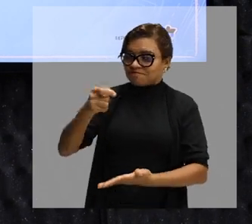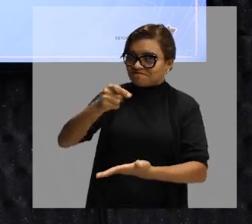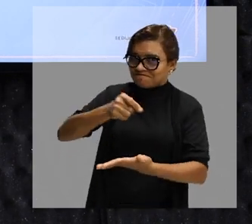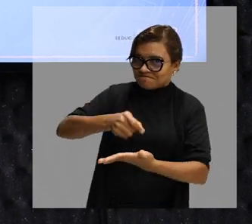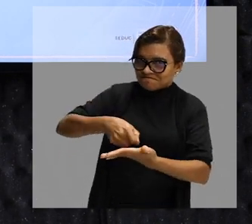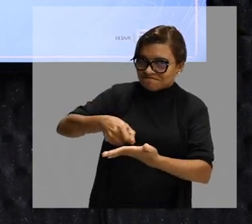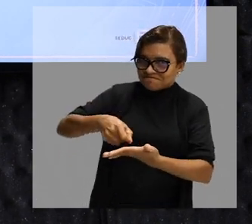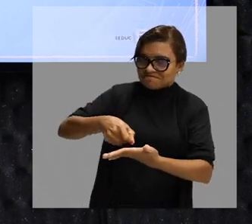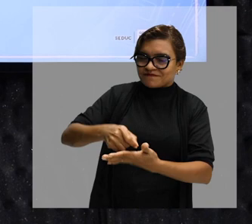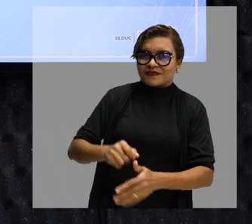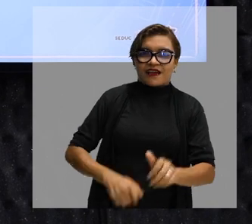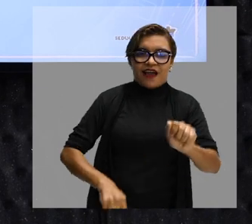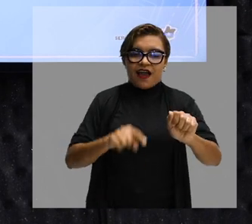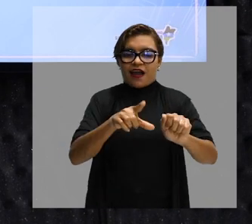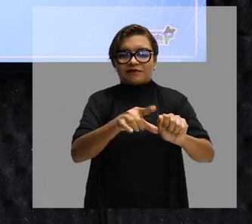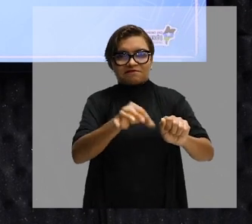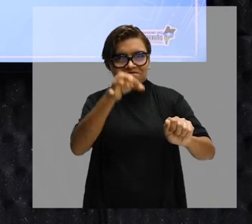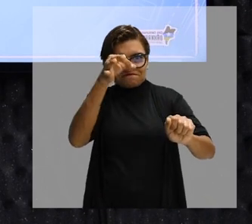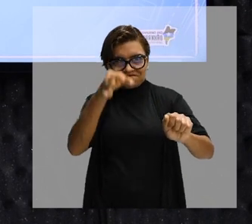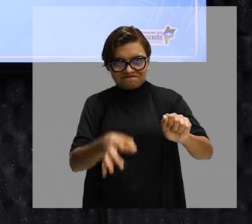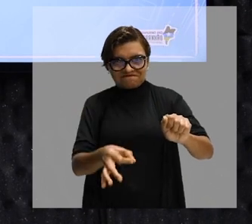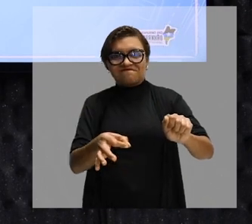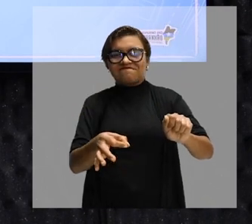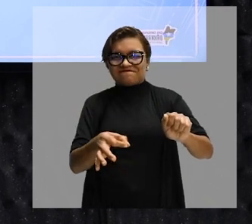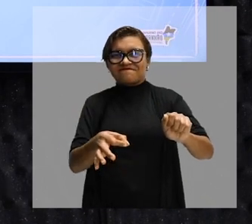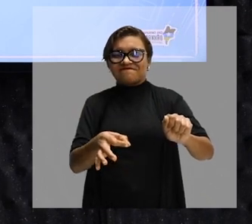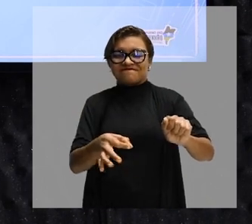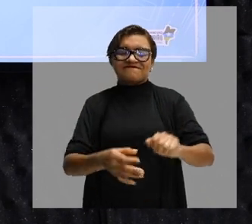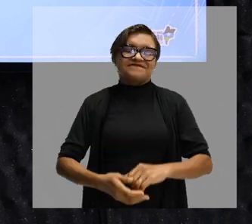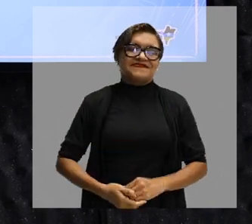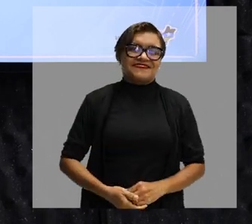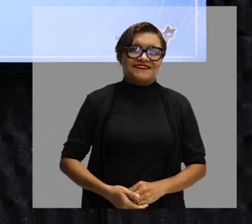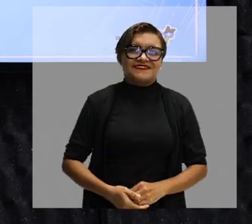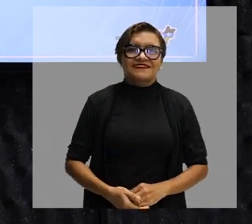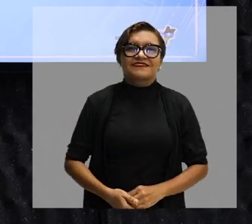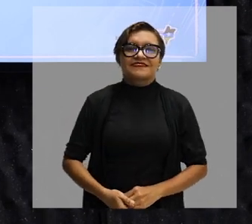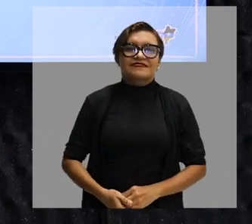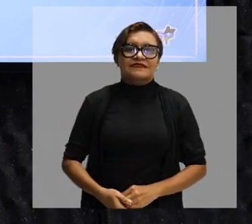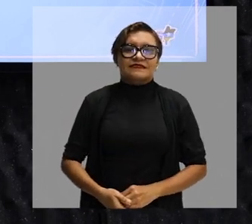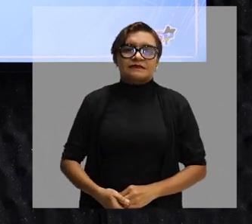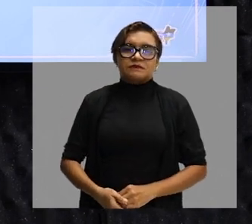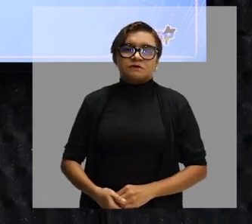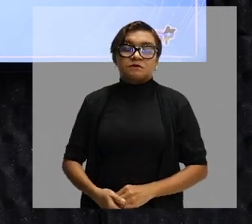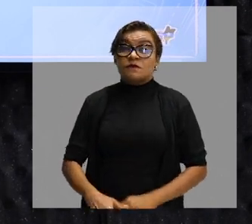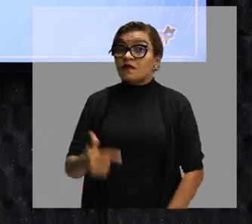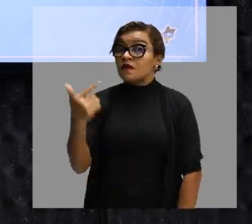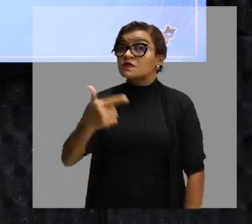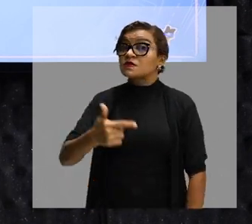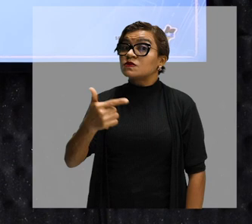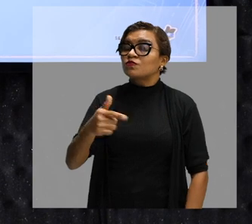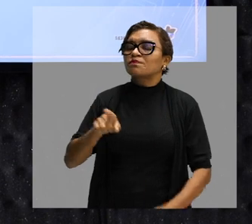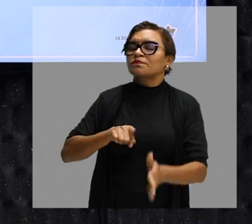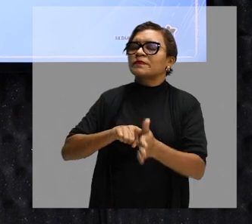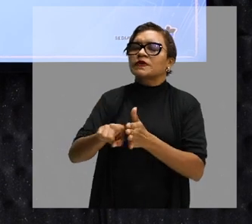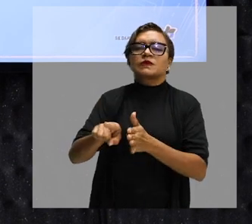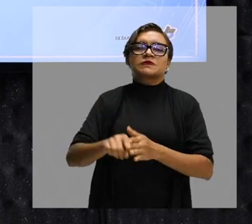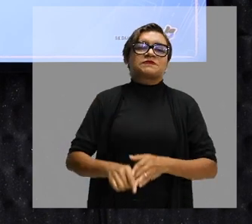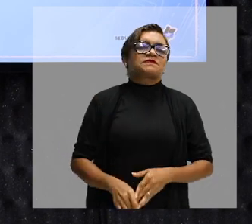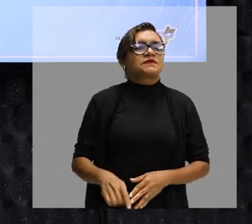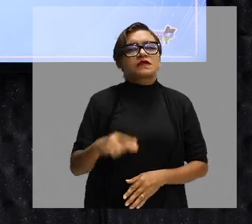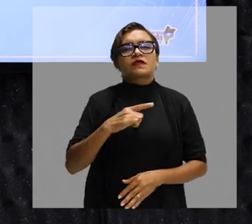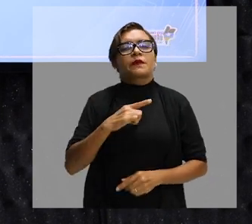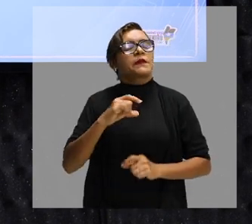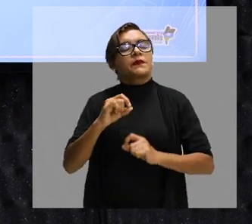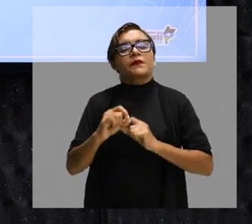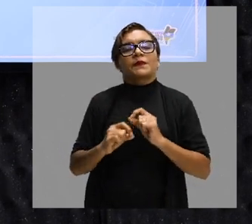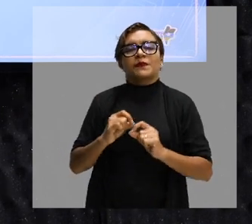marca a letra A de André, marca a letra A, portanto, letra A. Na segunda questão, nós temos